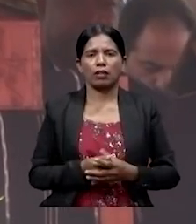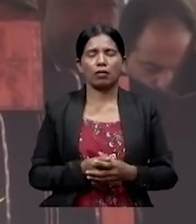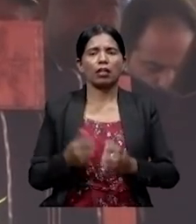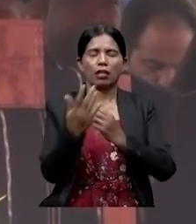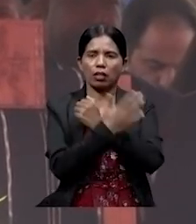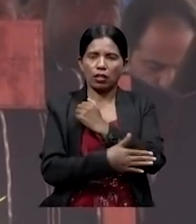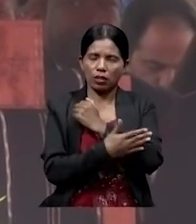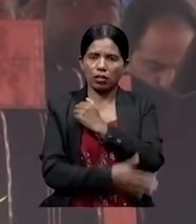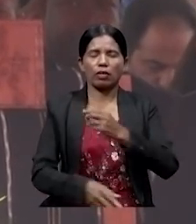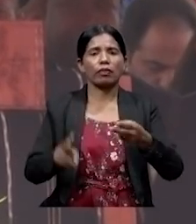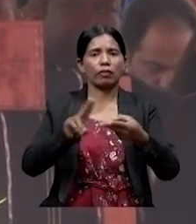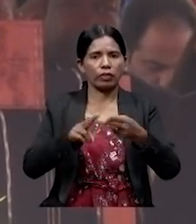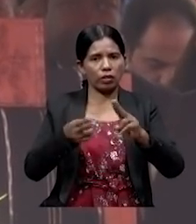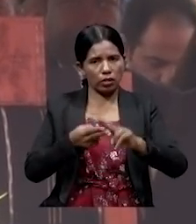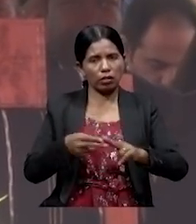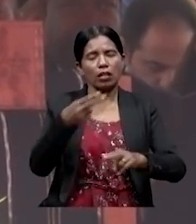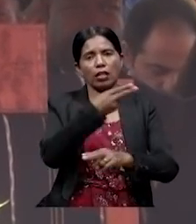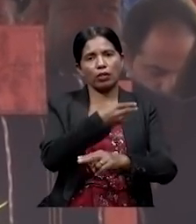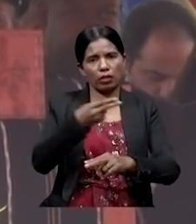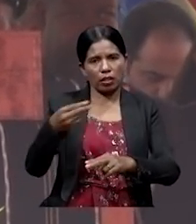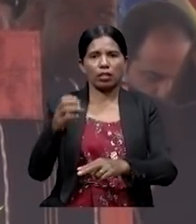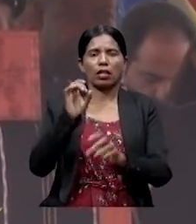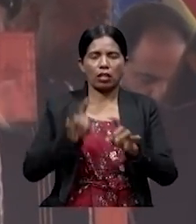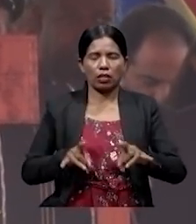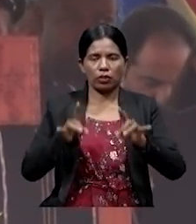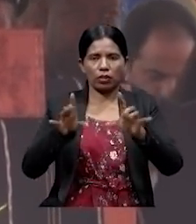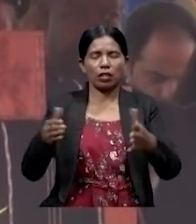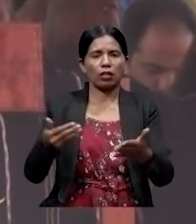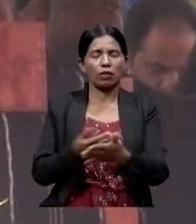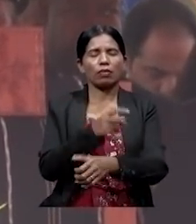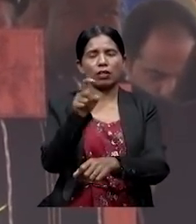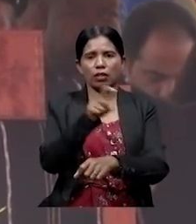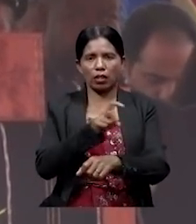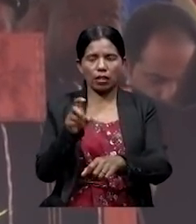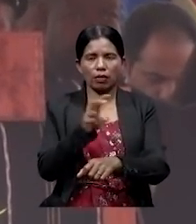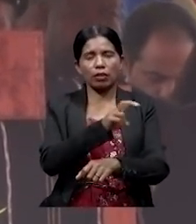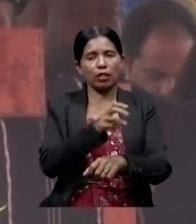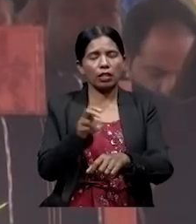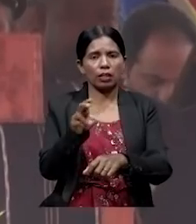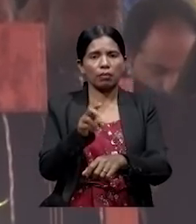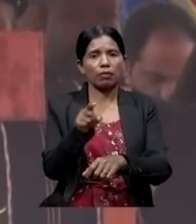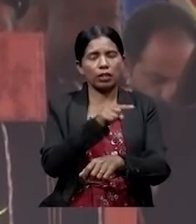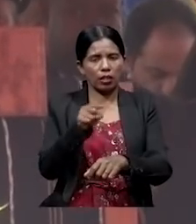nação vizinha nessa Indonésia, Austrália, Nova Zelândia, Rai Sida, Bebê Sigita,